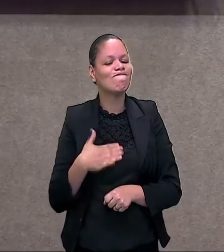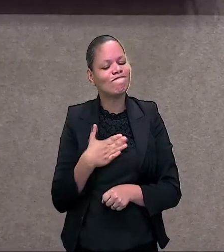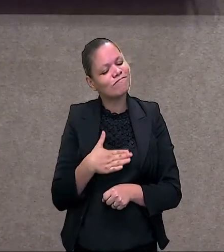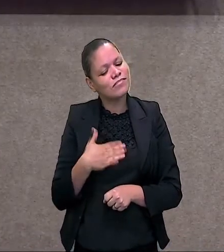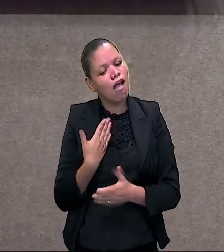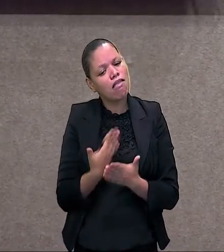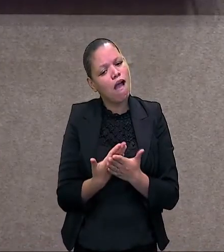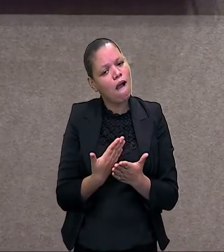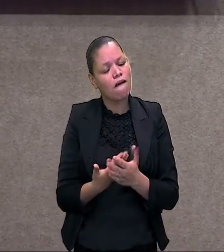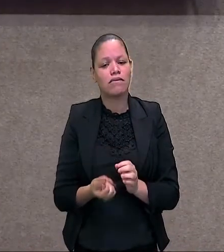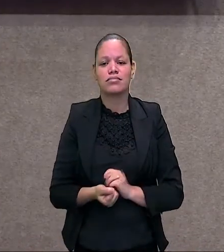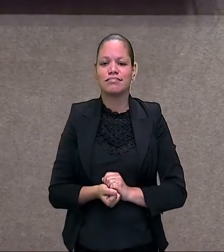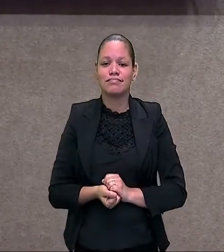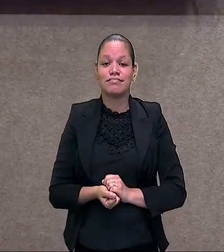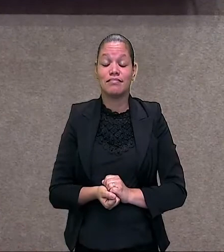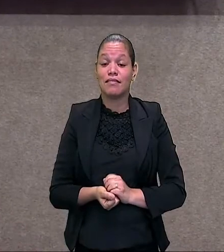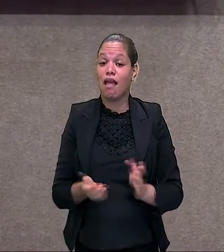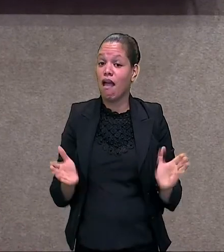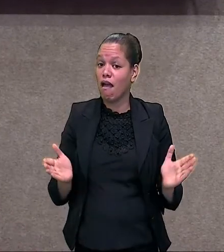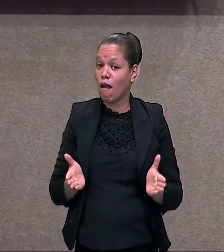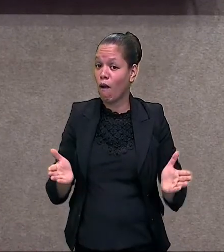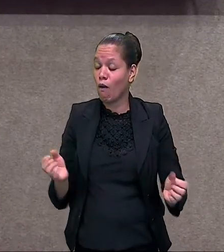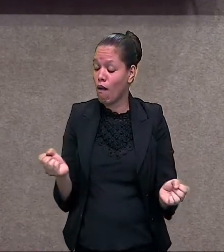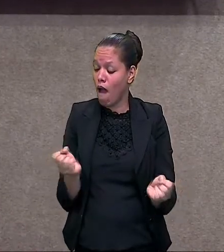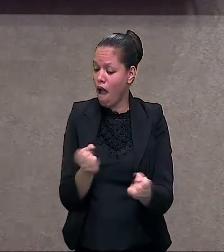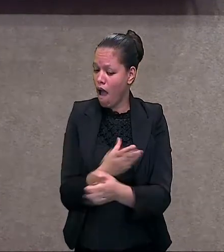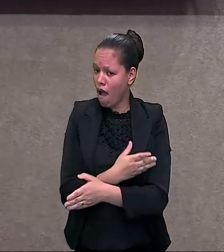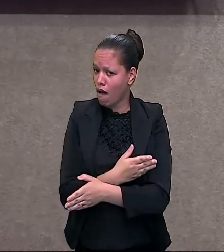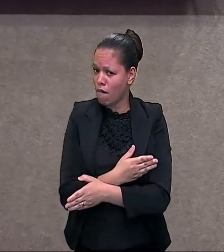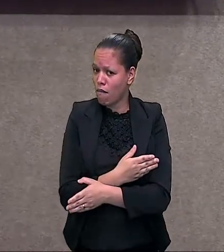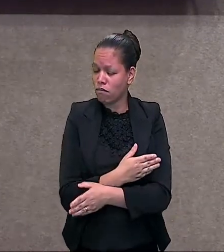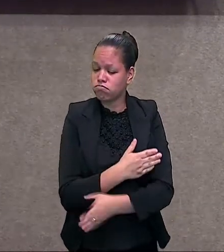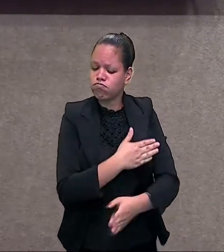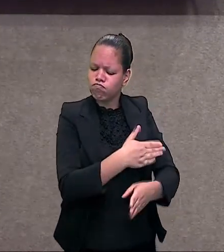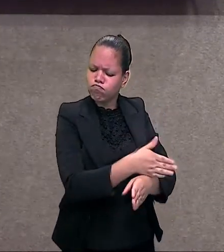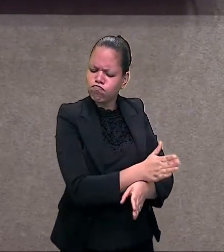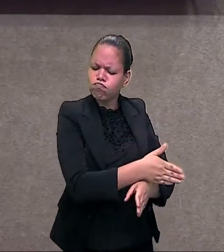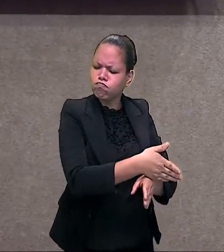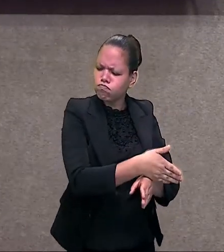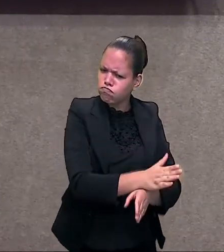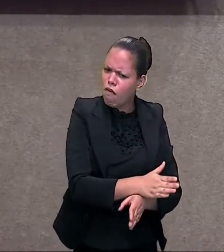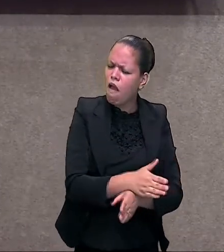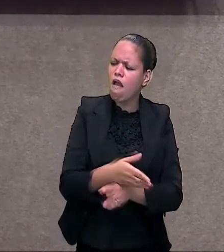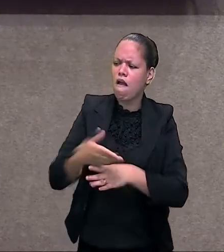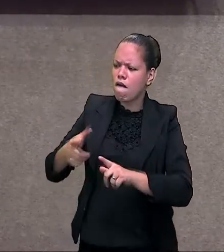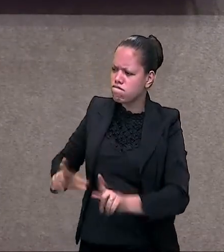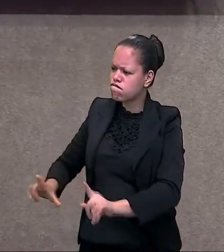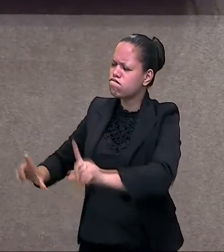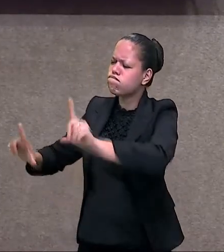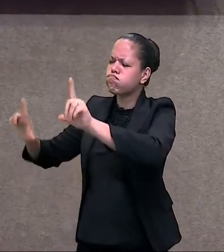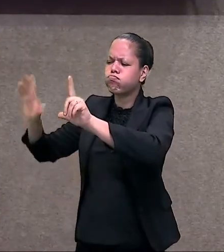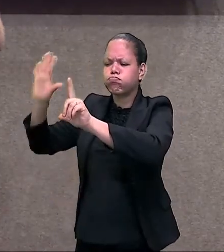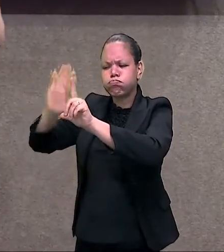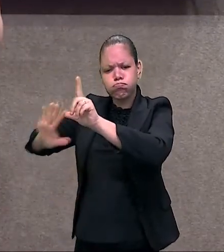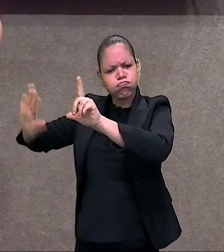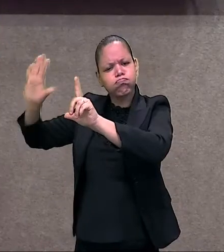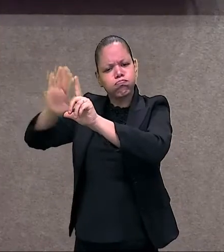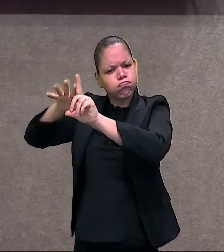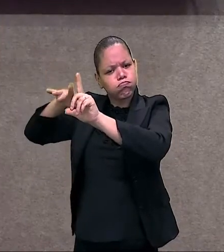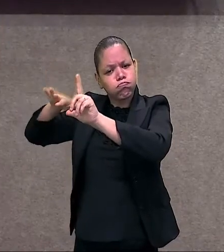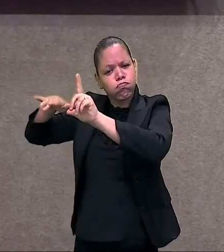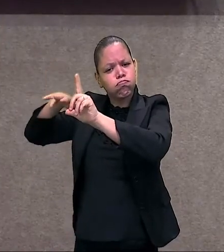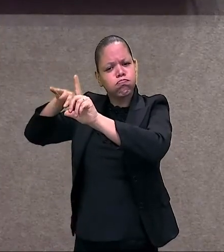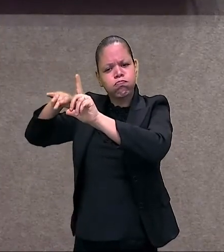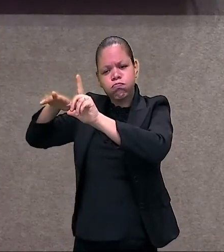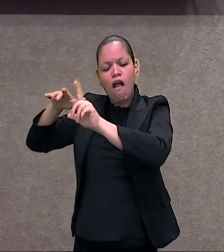Ficamos por aqui e acesse a plataforma diariamente, faça as atividades propostas lá, nós vamos estar